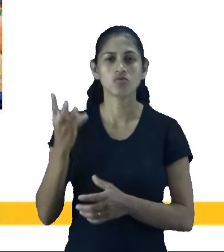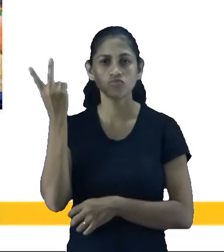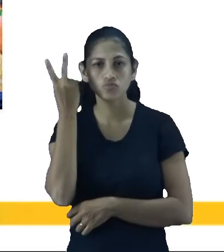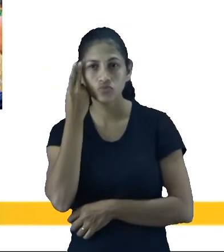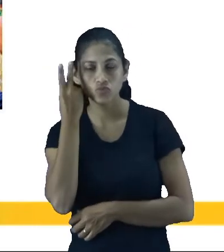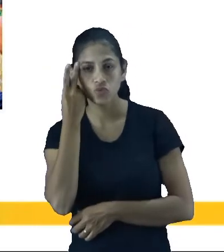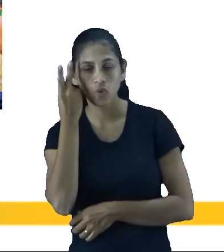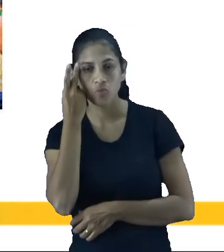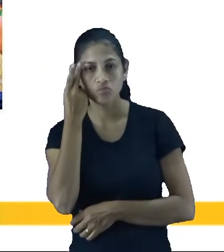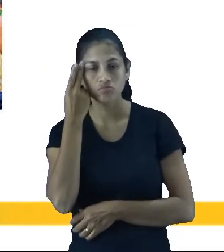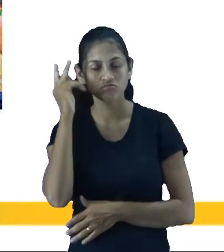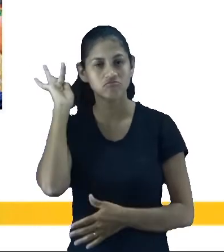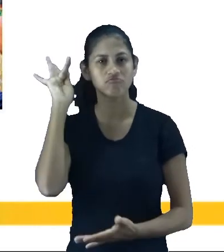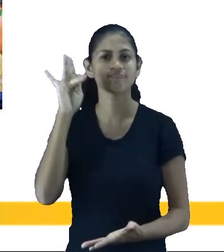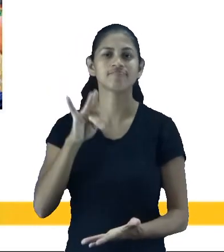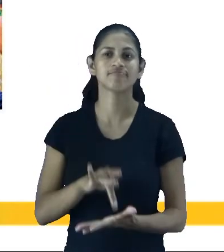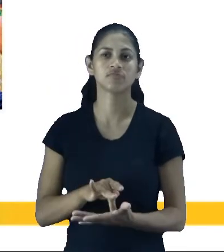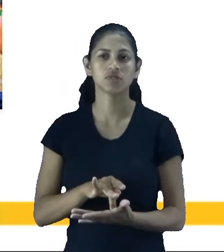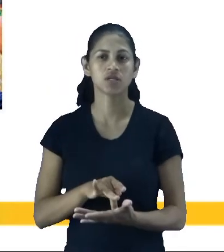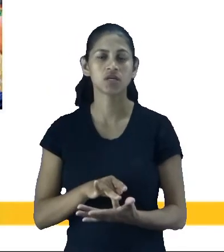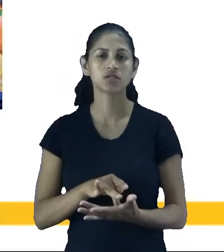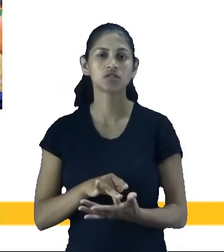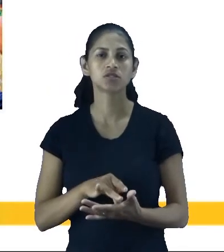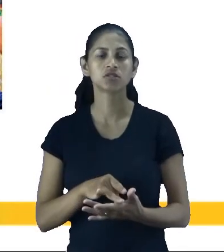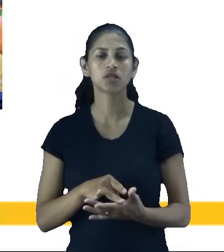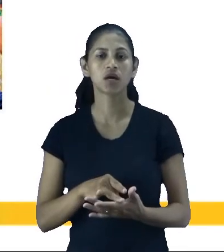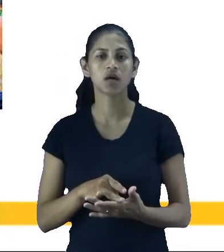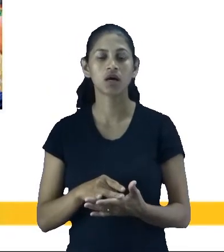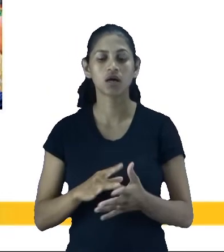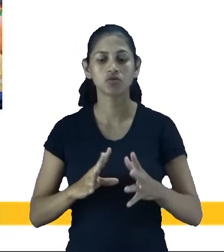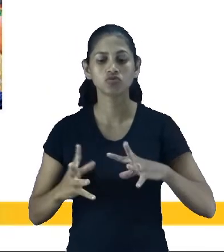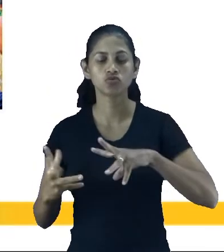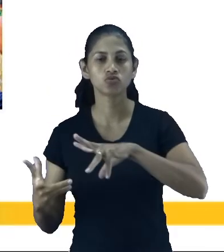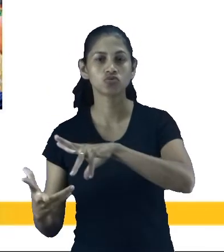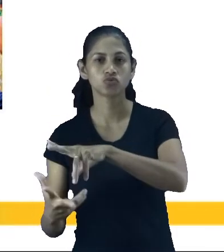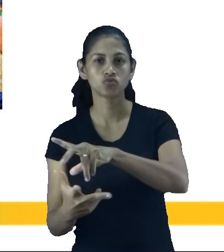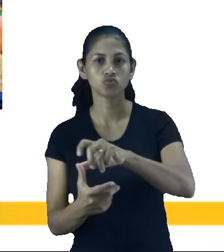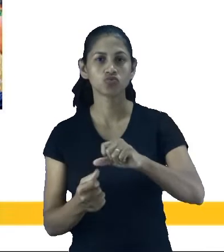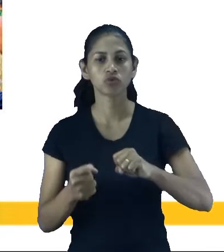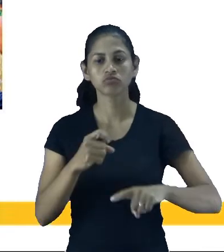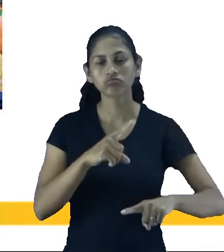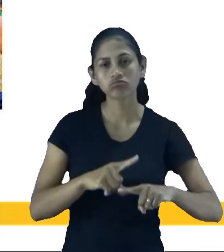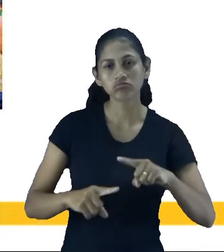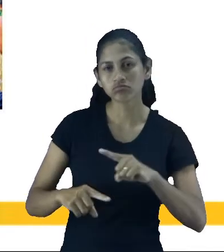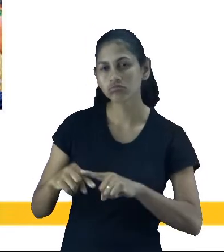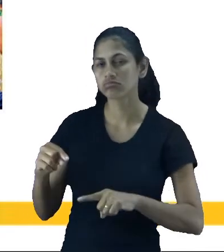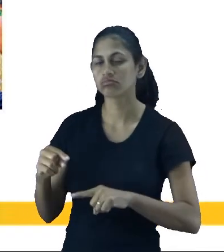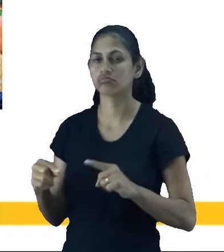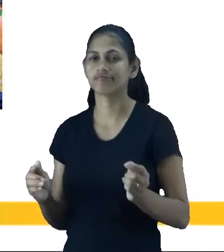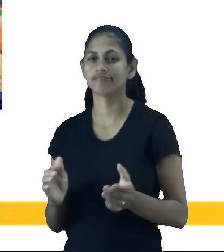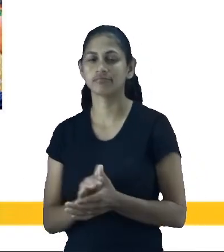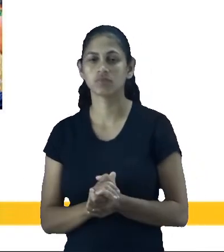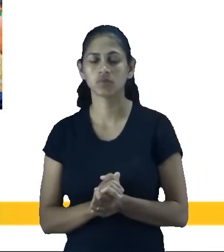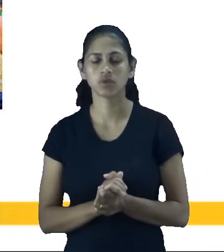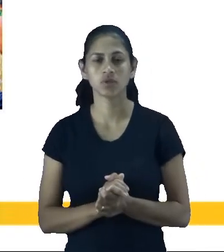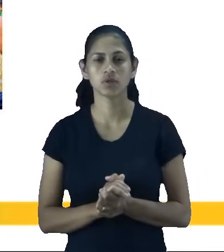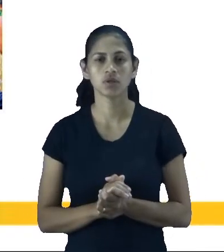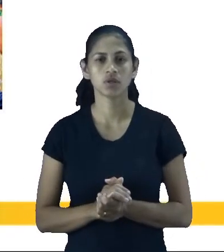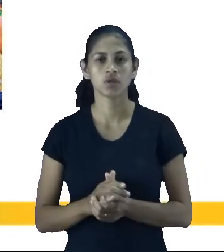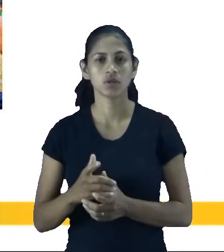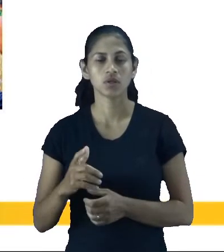entidades espirituais que habitavam o mundo material. Também se acreditava em potências